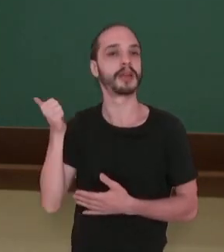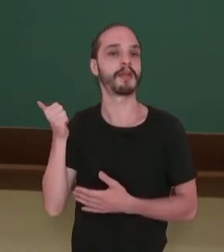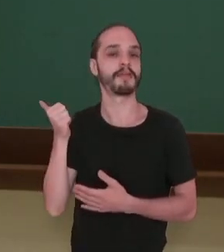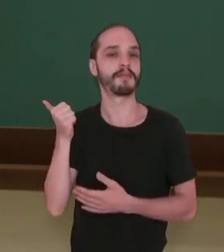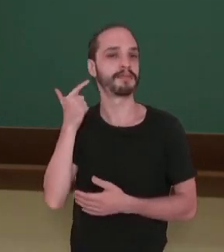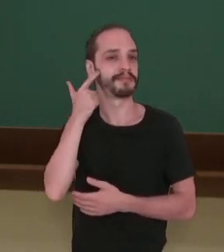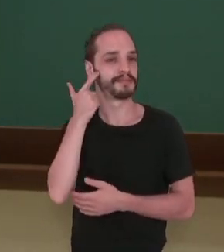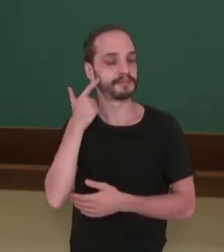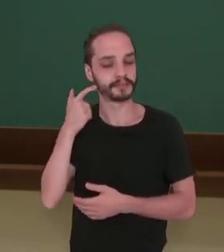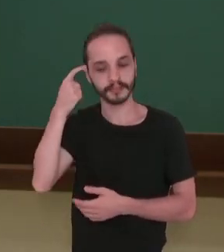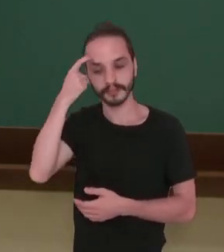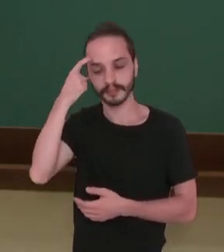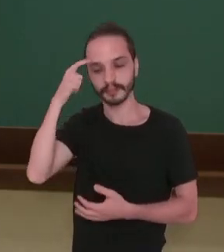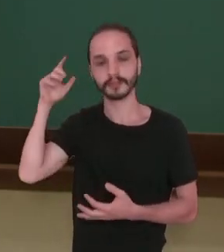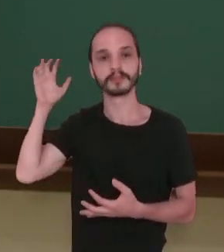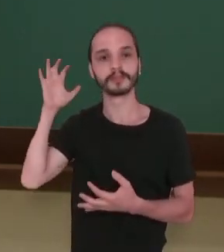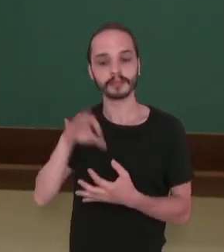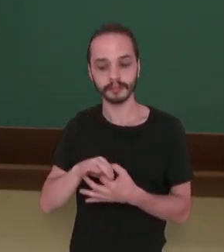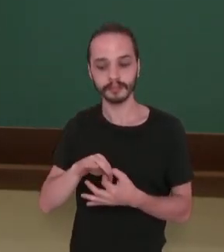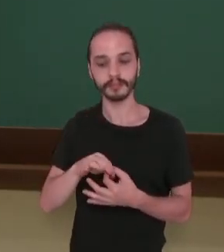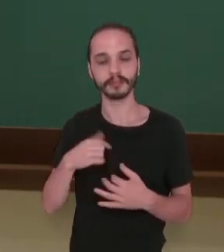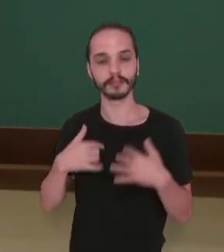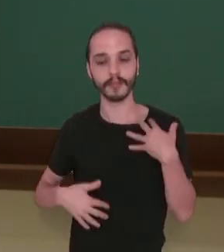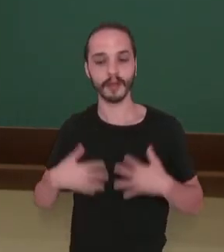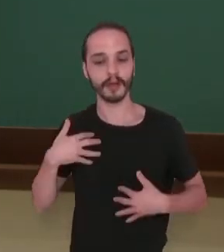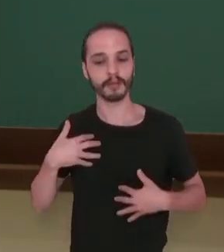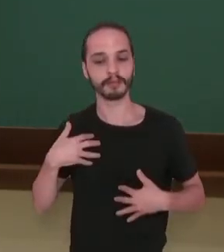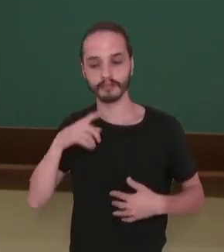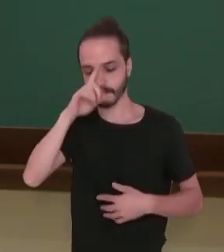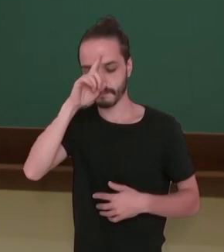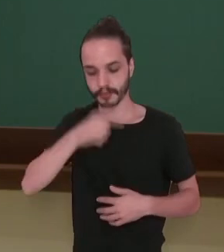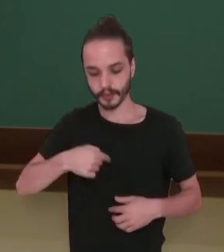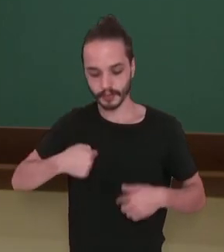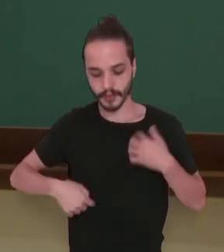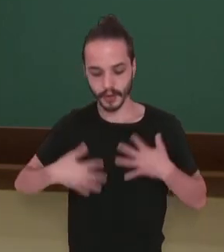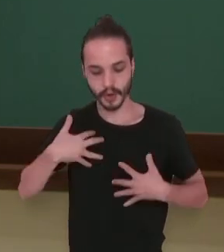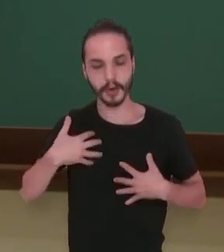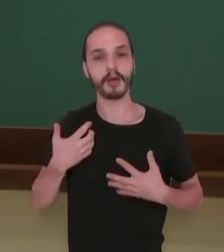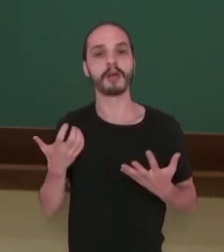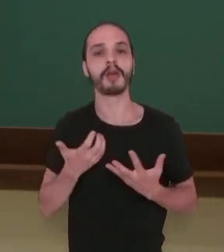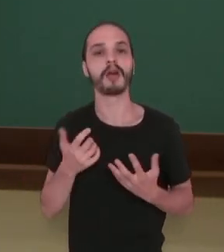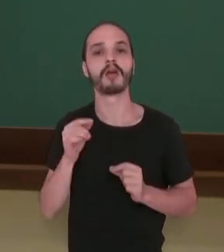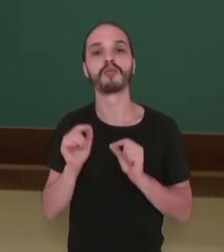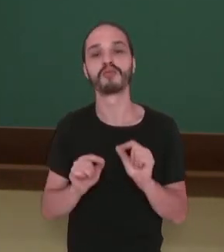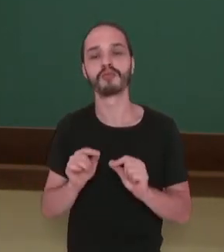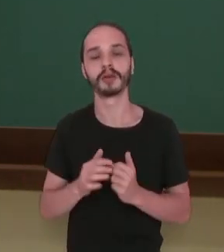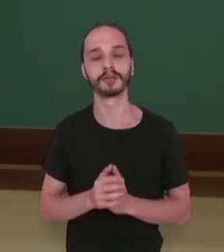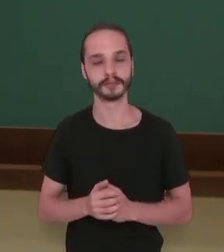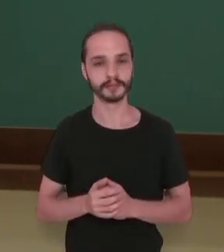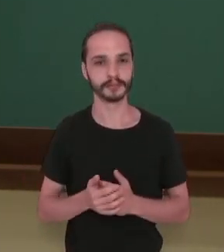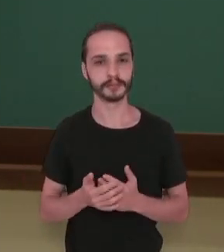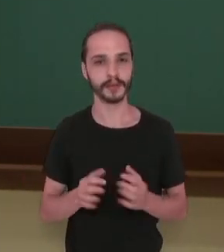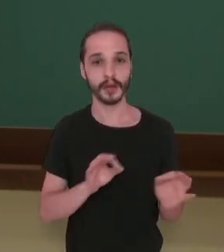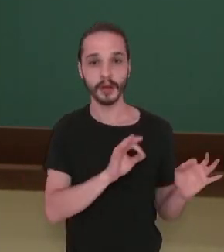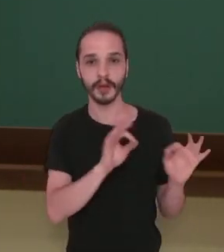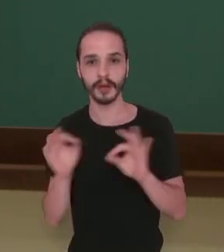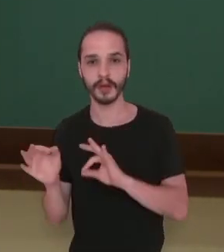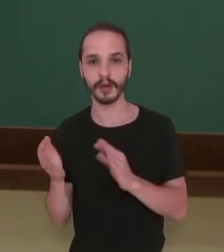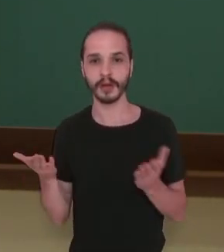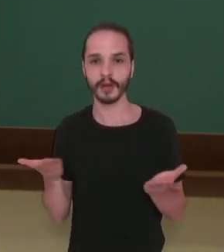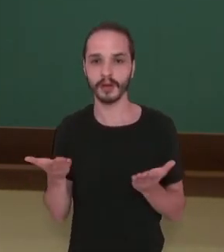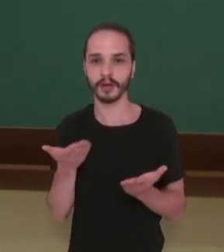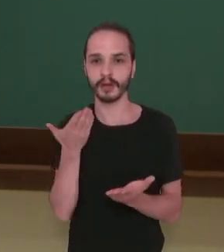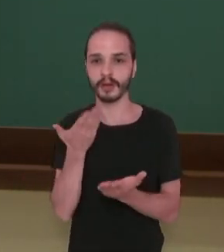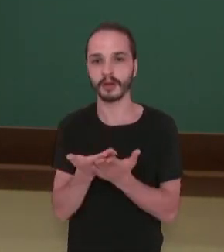eu penso e logo eu coloco sobre o meu corpo aquilo que eu quero. Vamos revisar o que nós vimos na aula de